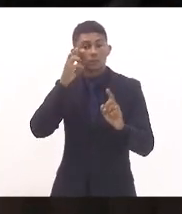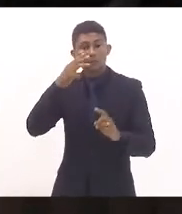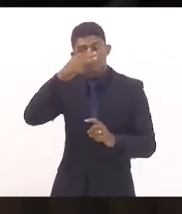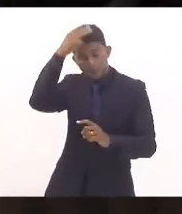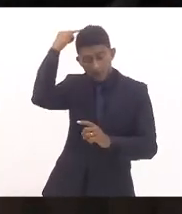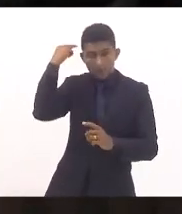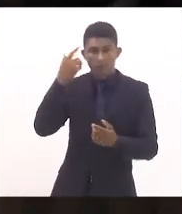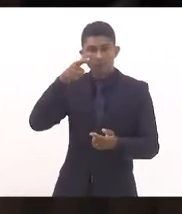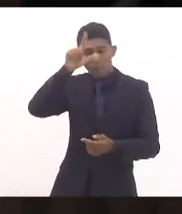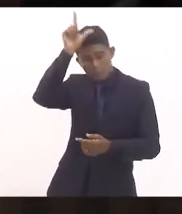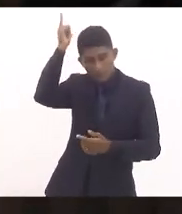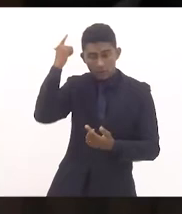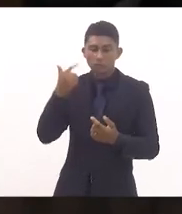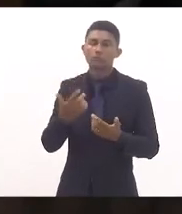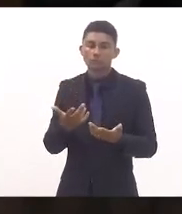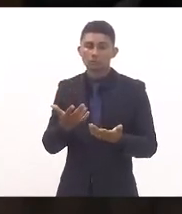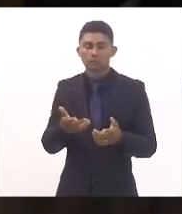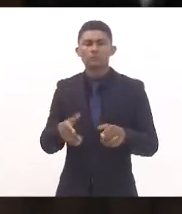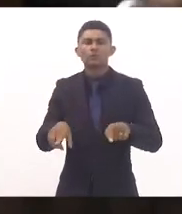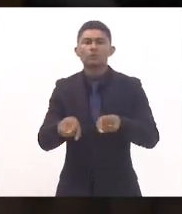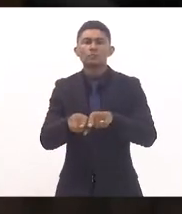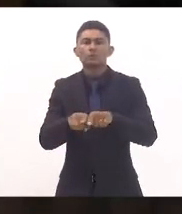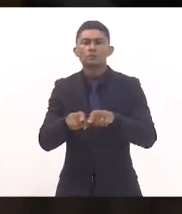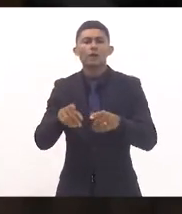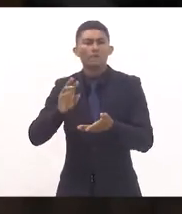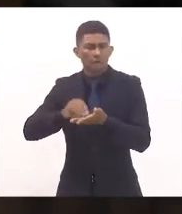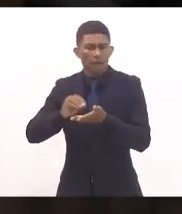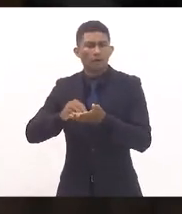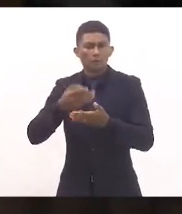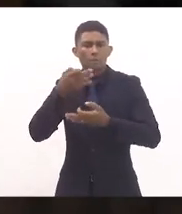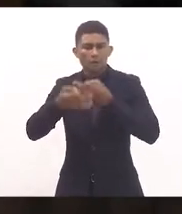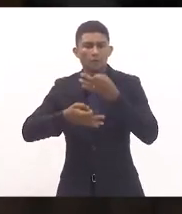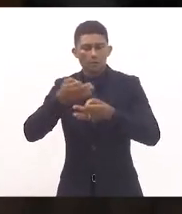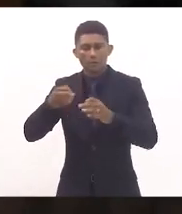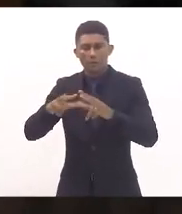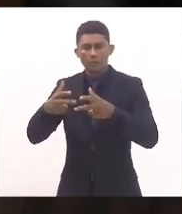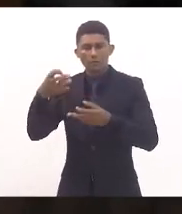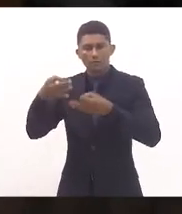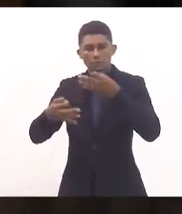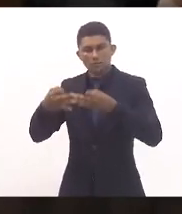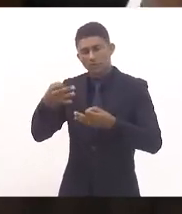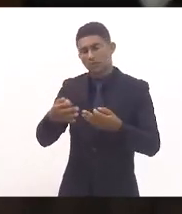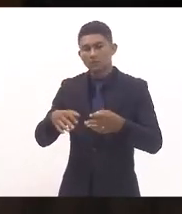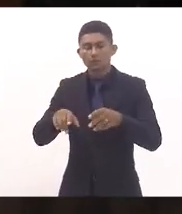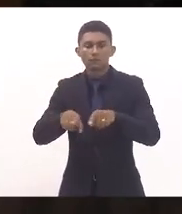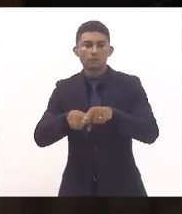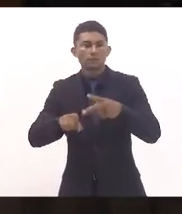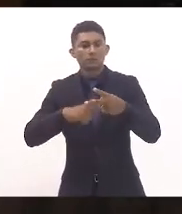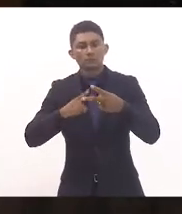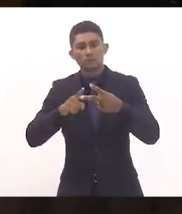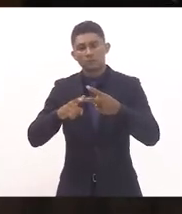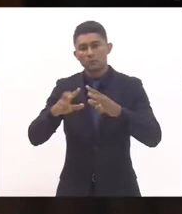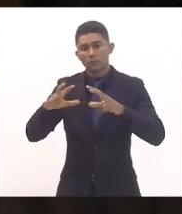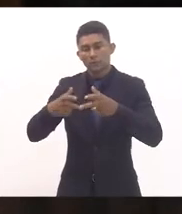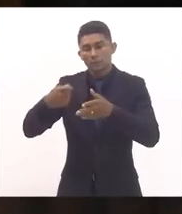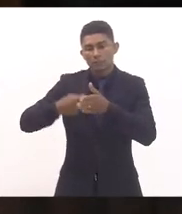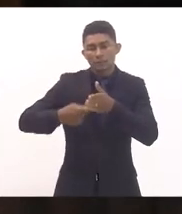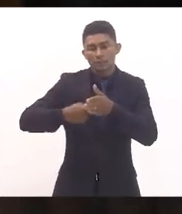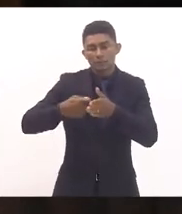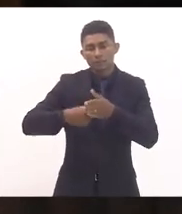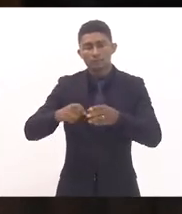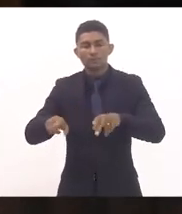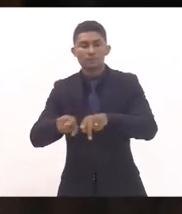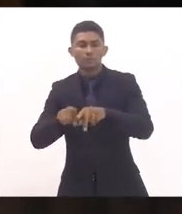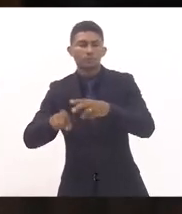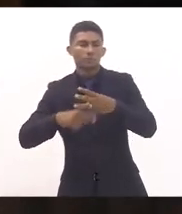Paulo e Márcio Pacheco. Pendendo de pareceres das Comissões de Constituição e Justiça, de economia, indústria e comércio, de tributação, controle da arrecadação estadual, fiscalização